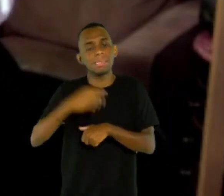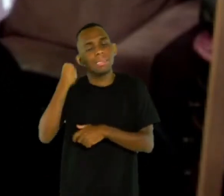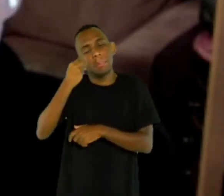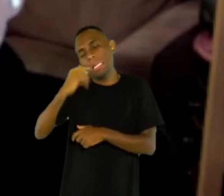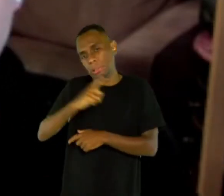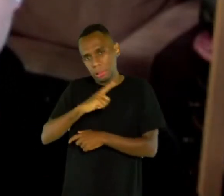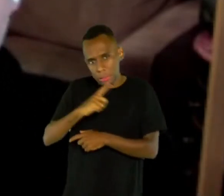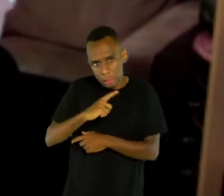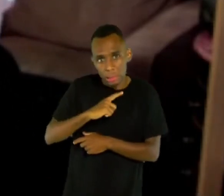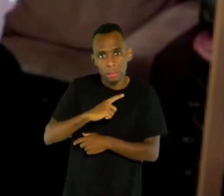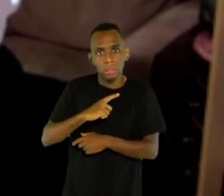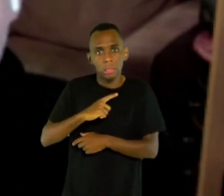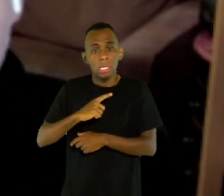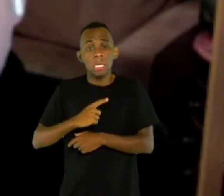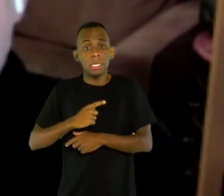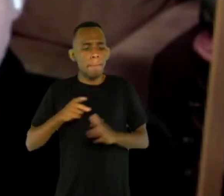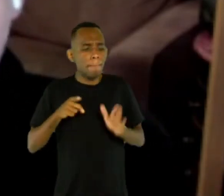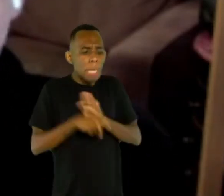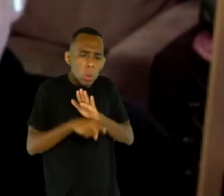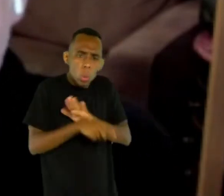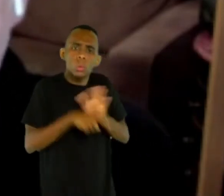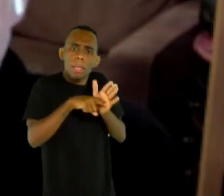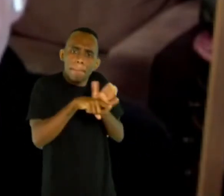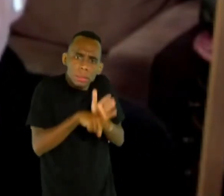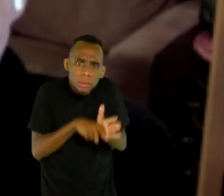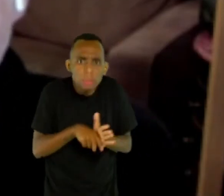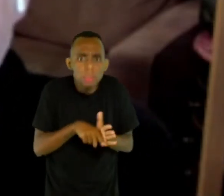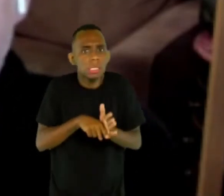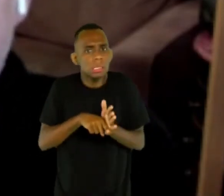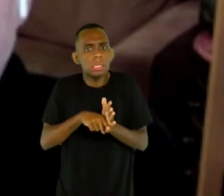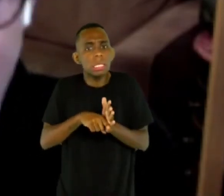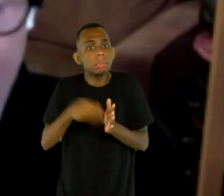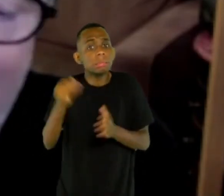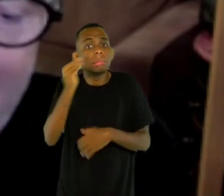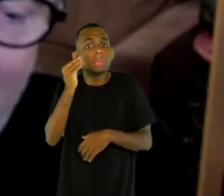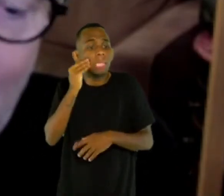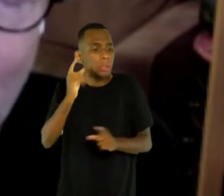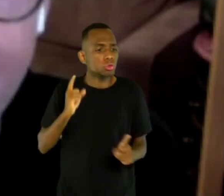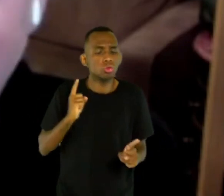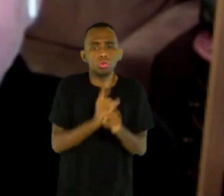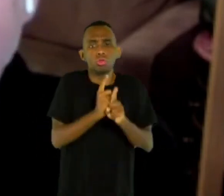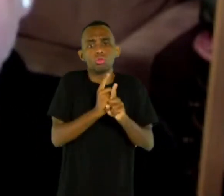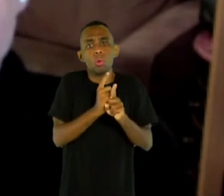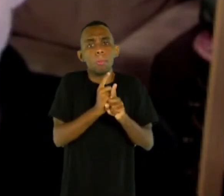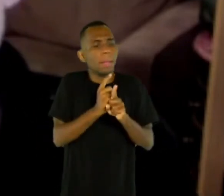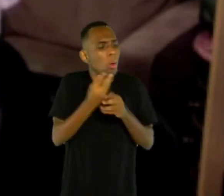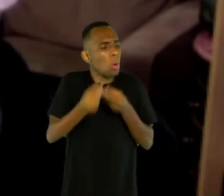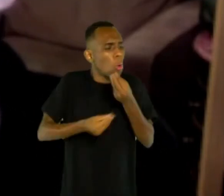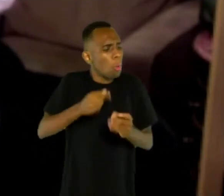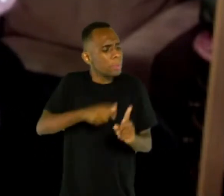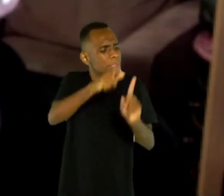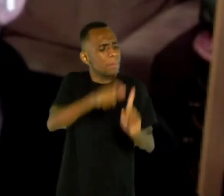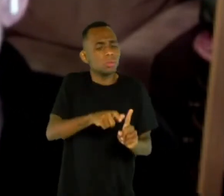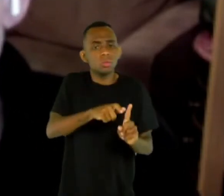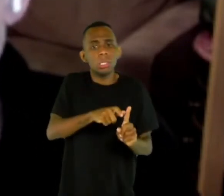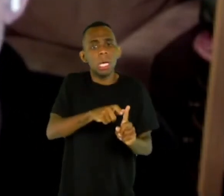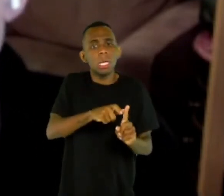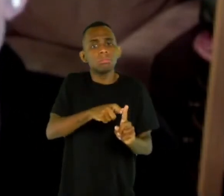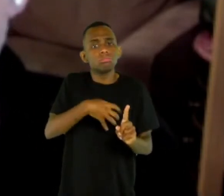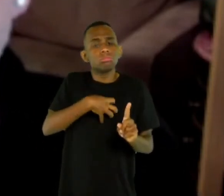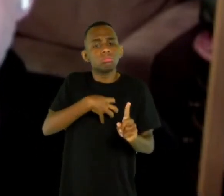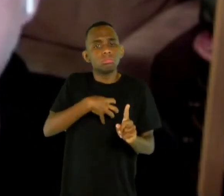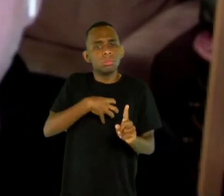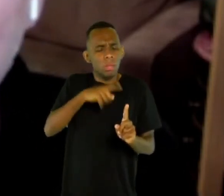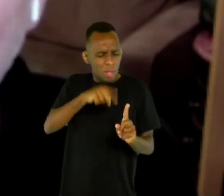se consultam e tentam decifrar essa figura. É um personagem meio